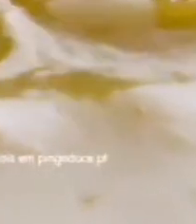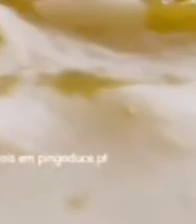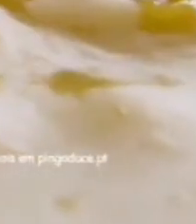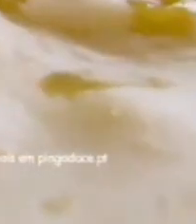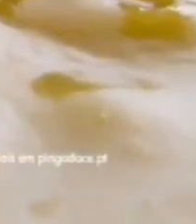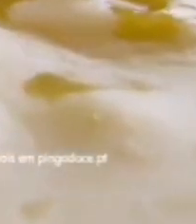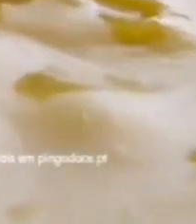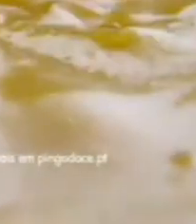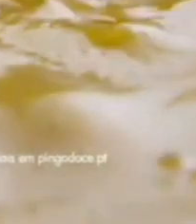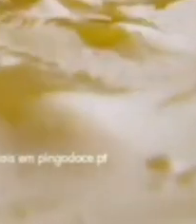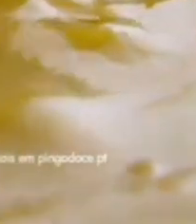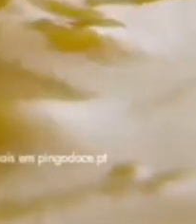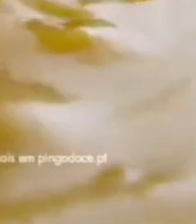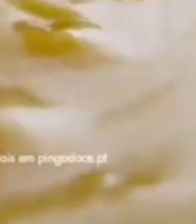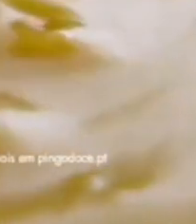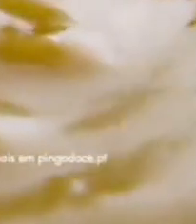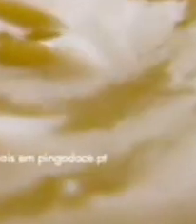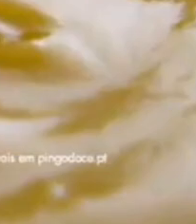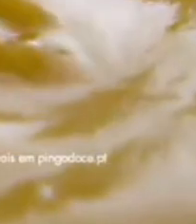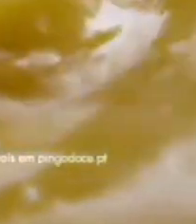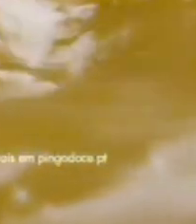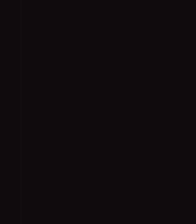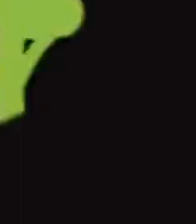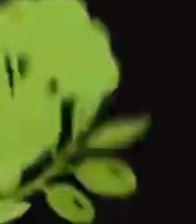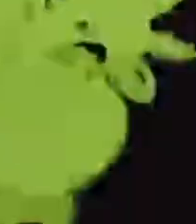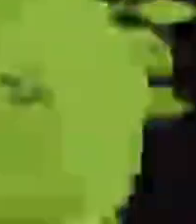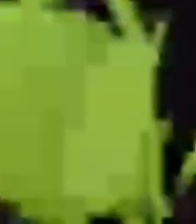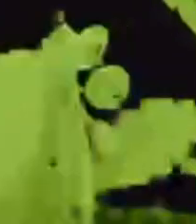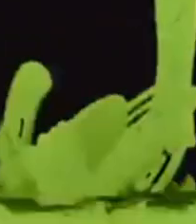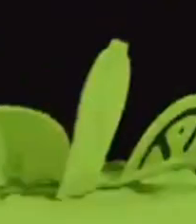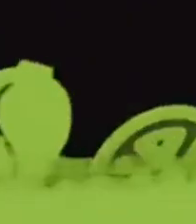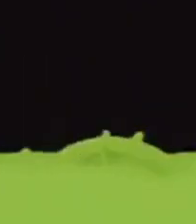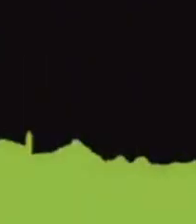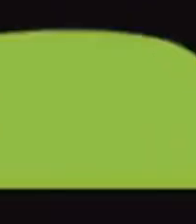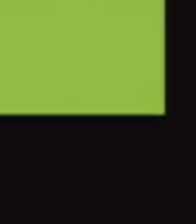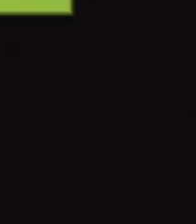em pingodoce.pt e receber em casa.